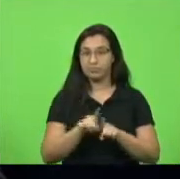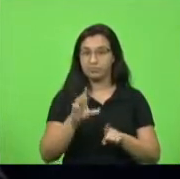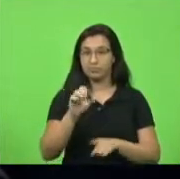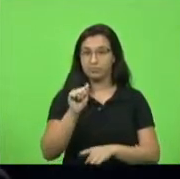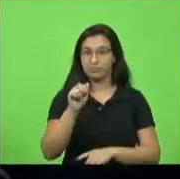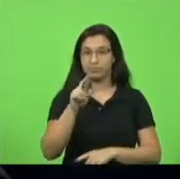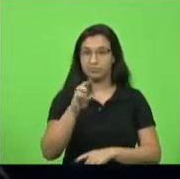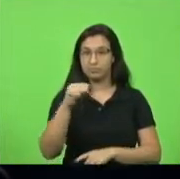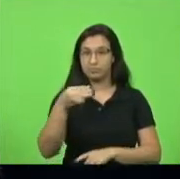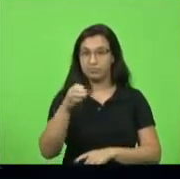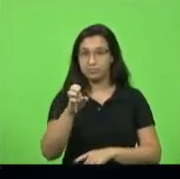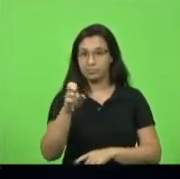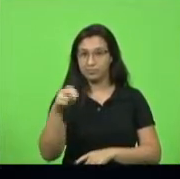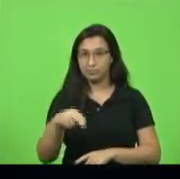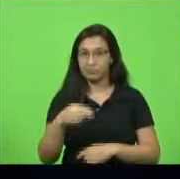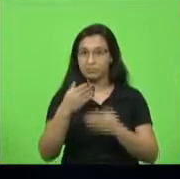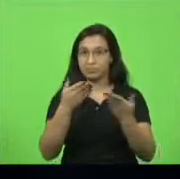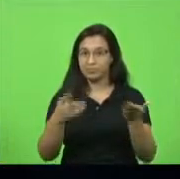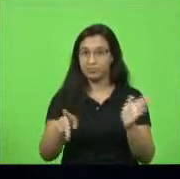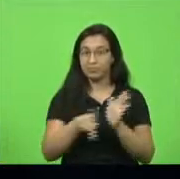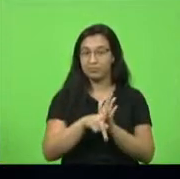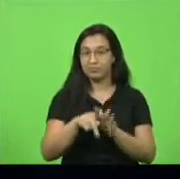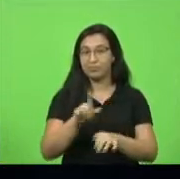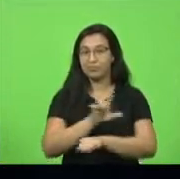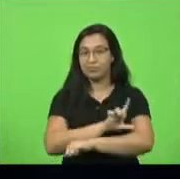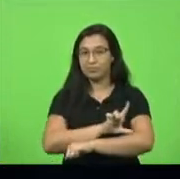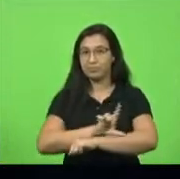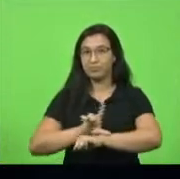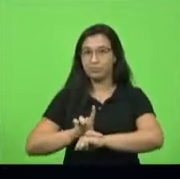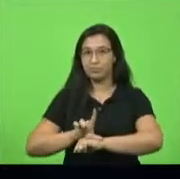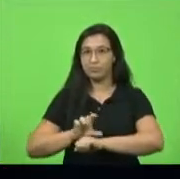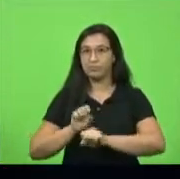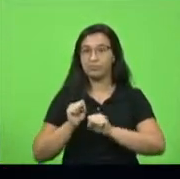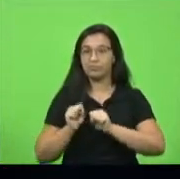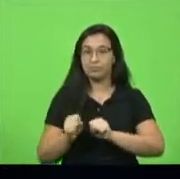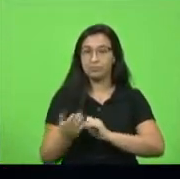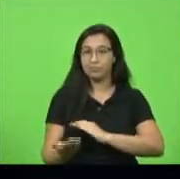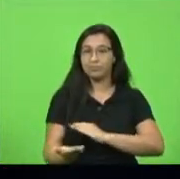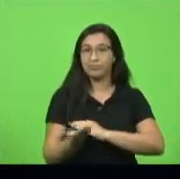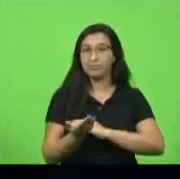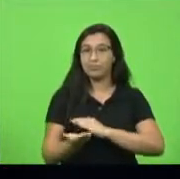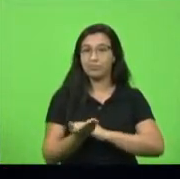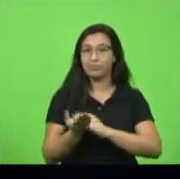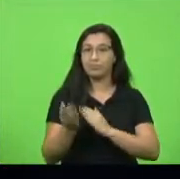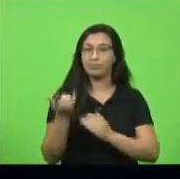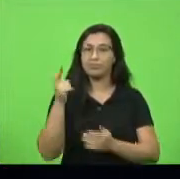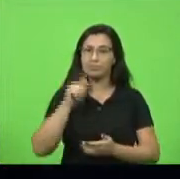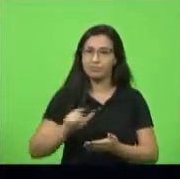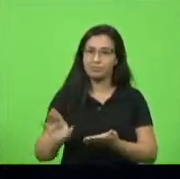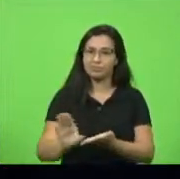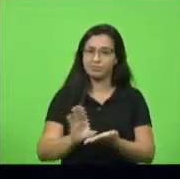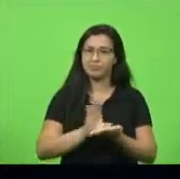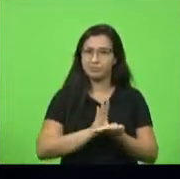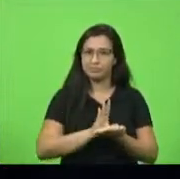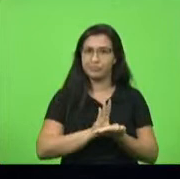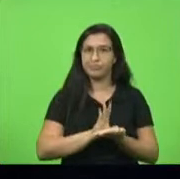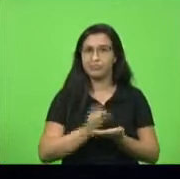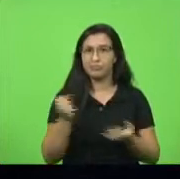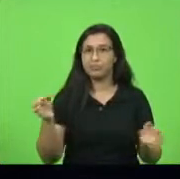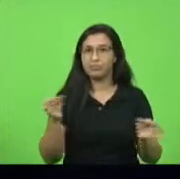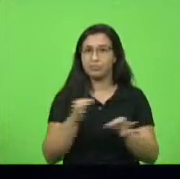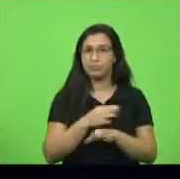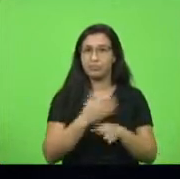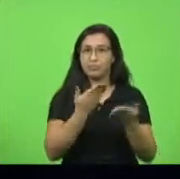de Lages, para que possam nos ajudar a captação de recursos para concluir uma obra de